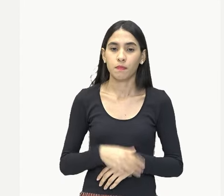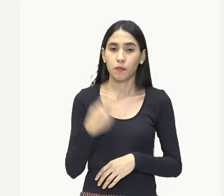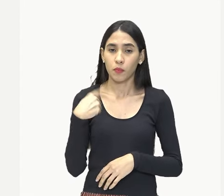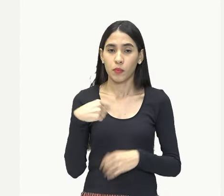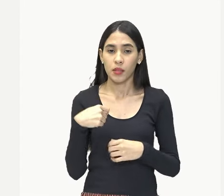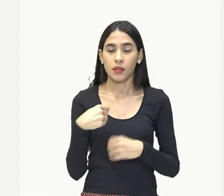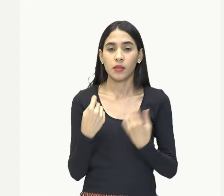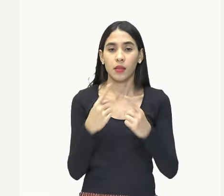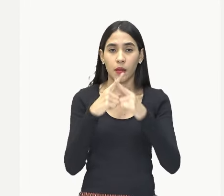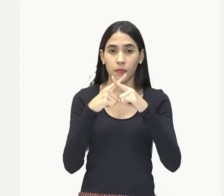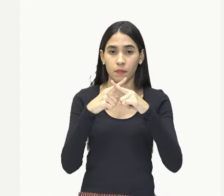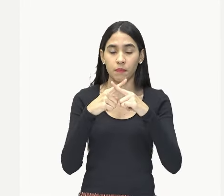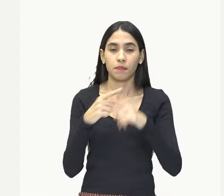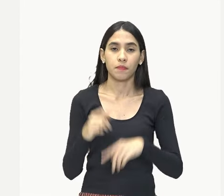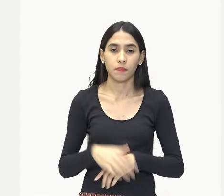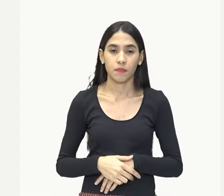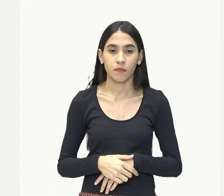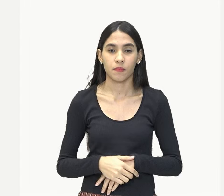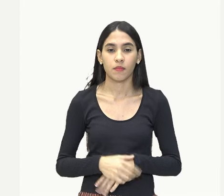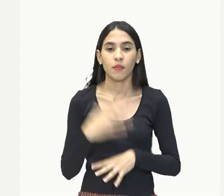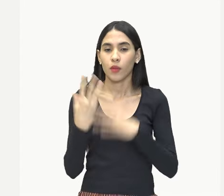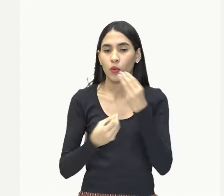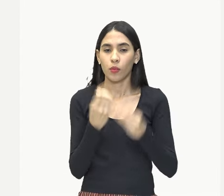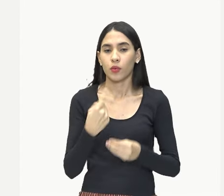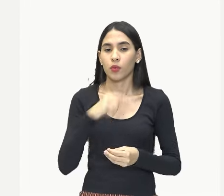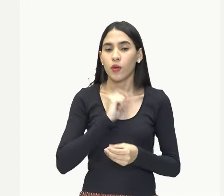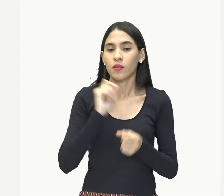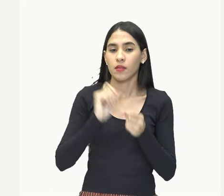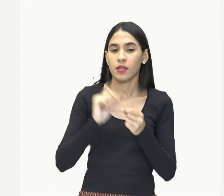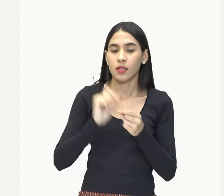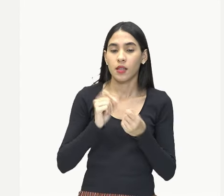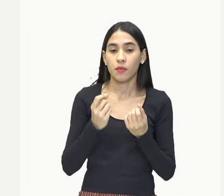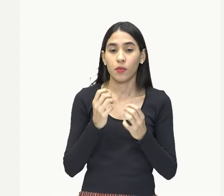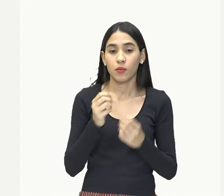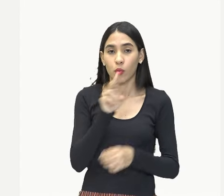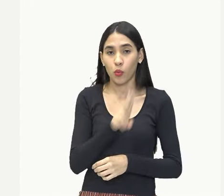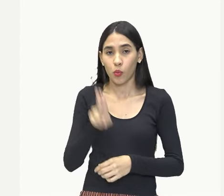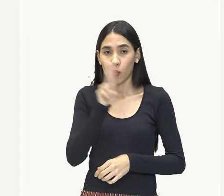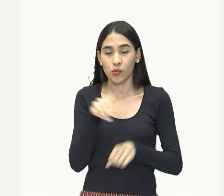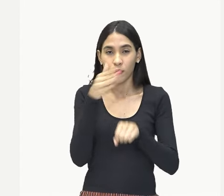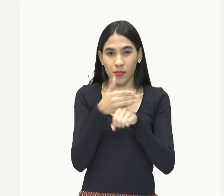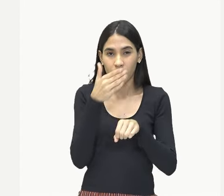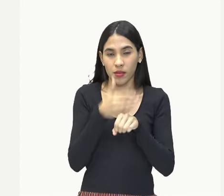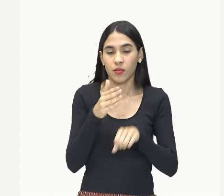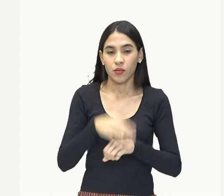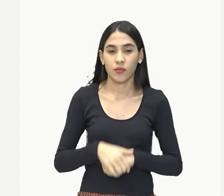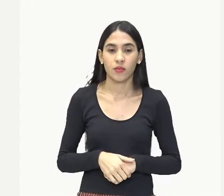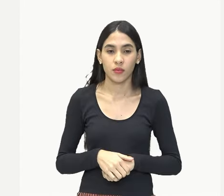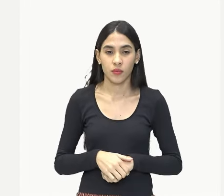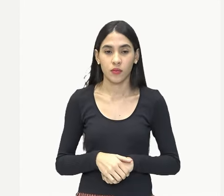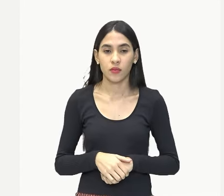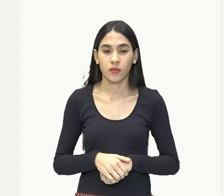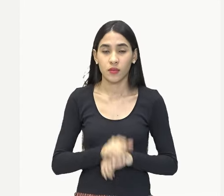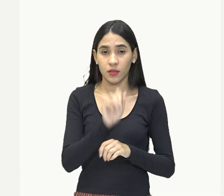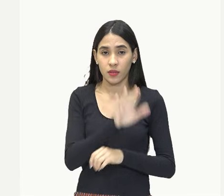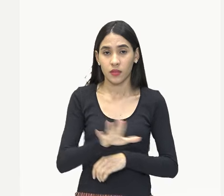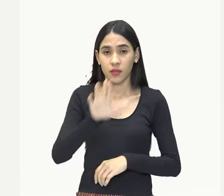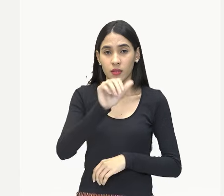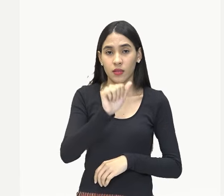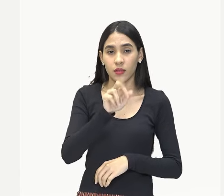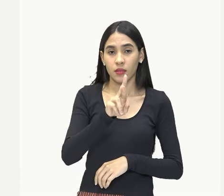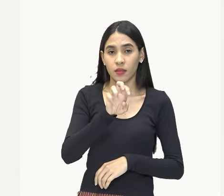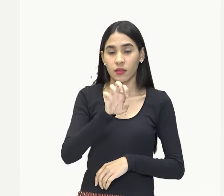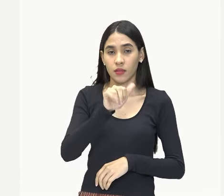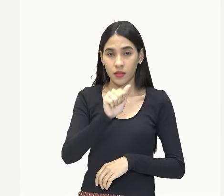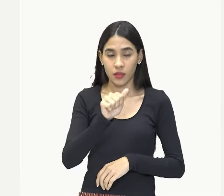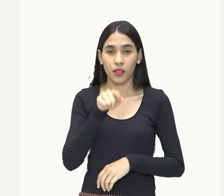multiplicar essas duas dimensões. E como nós fizemos aí uma aplicação prática, não é, ali da área do terreno que você